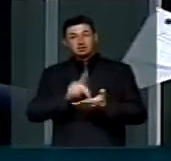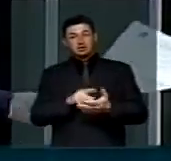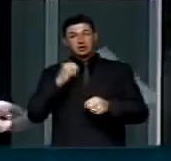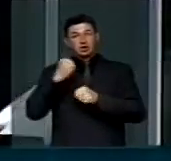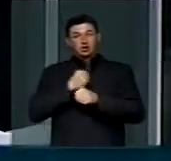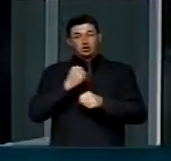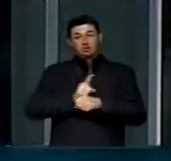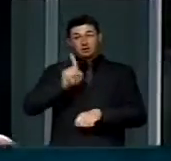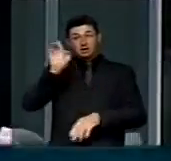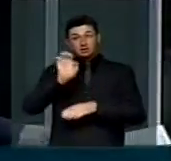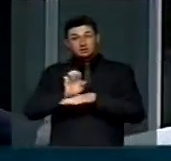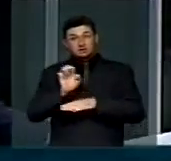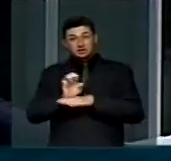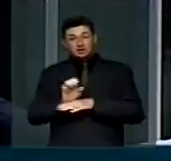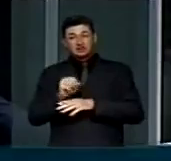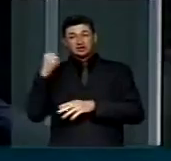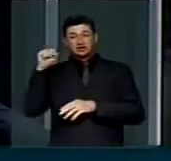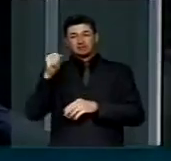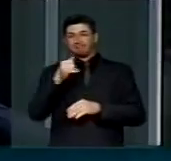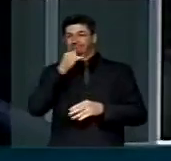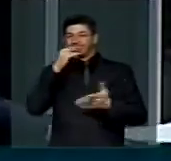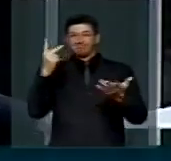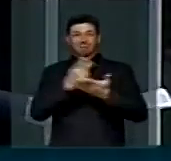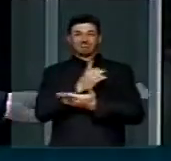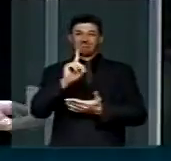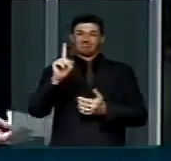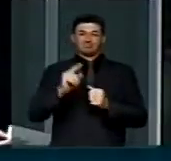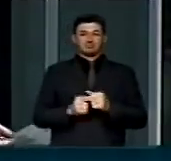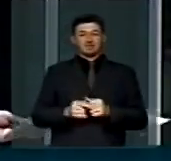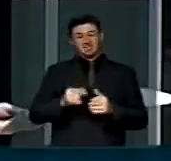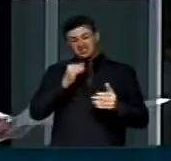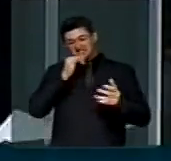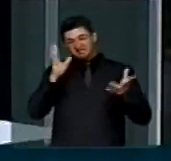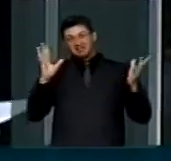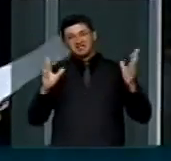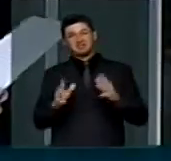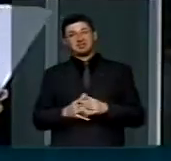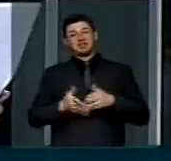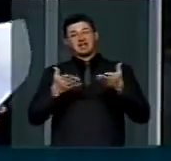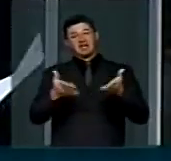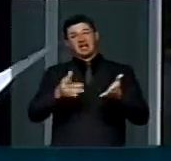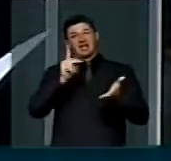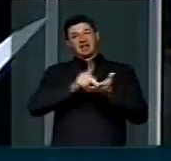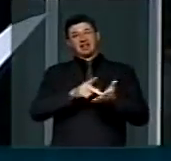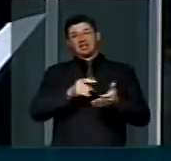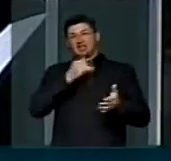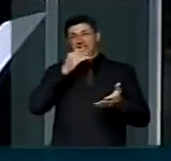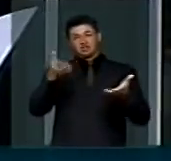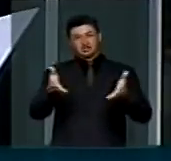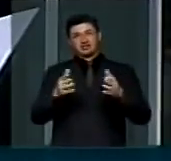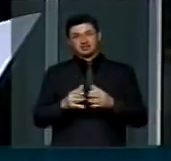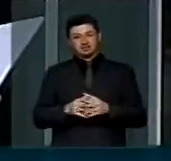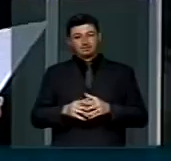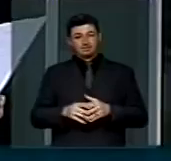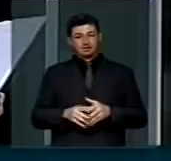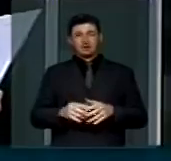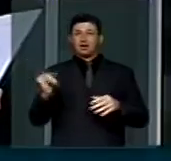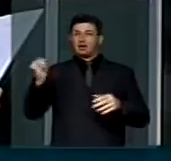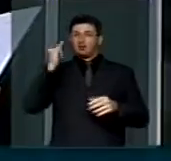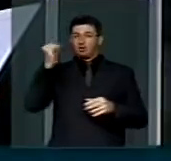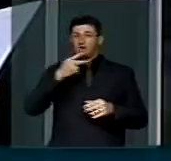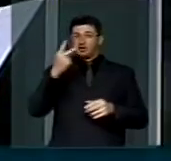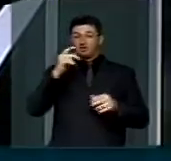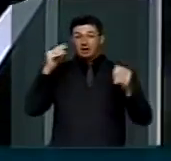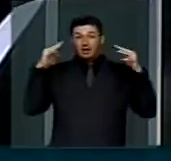no estado de Sergipe, infelizmente não acontece. Infelizmente, essa é a nossa triste realidade. É importante estarmos